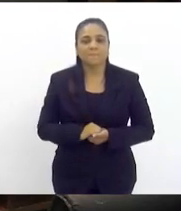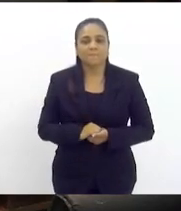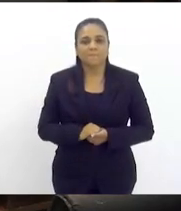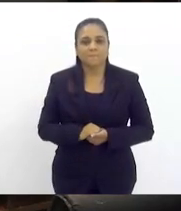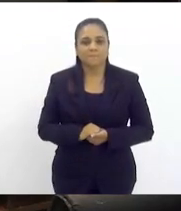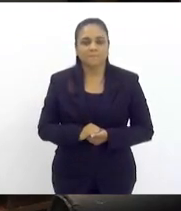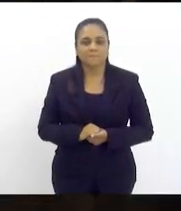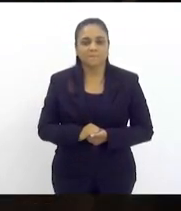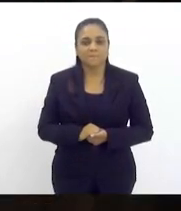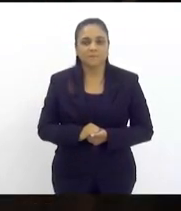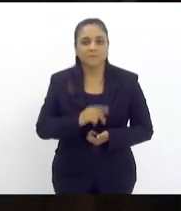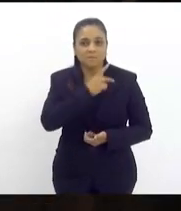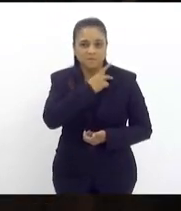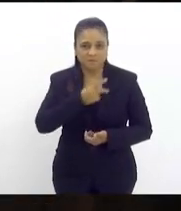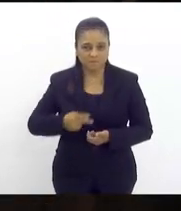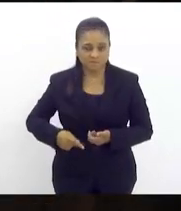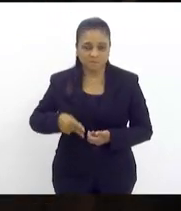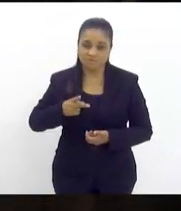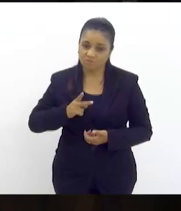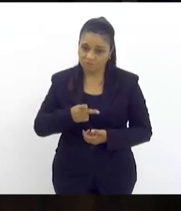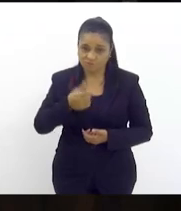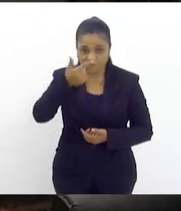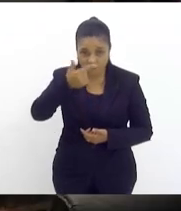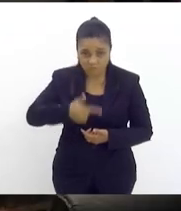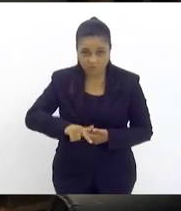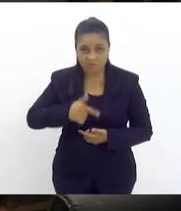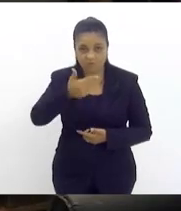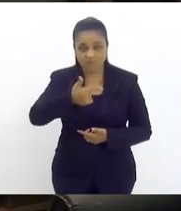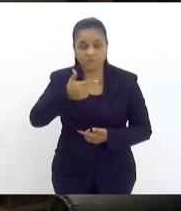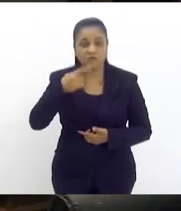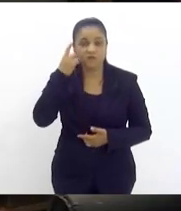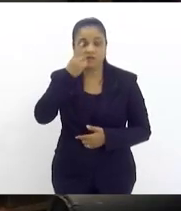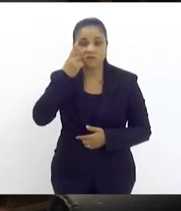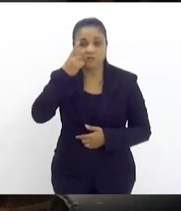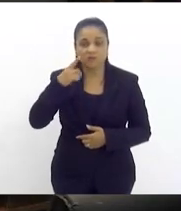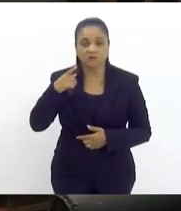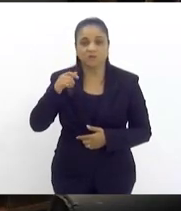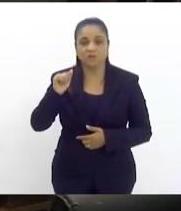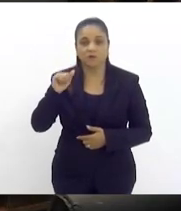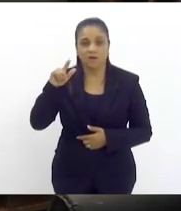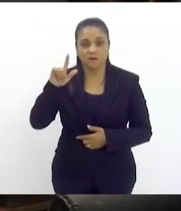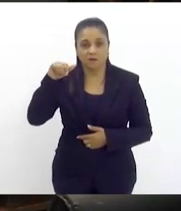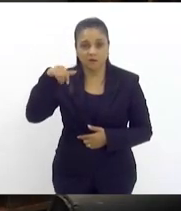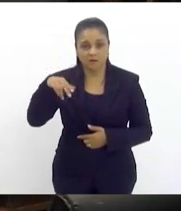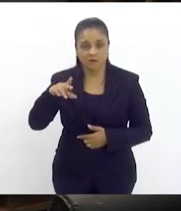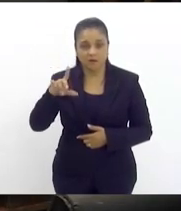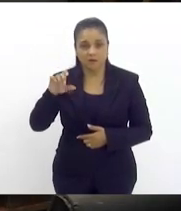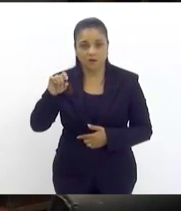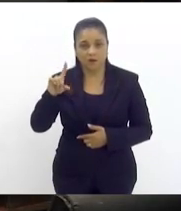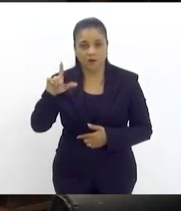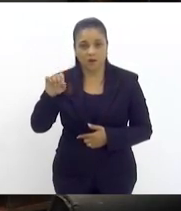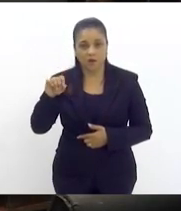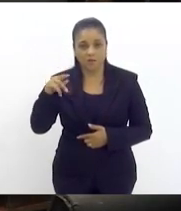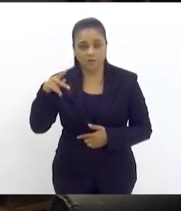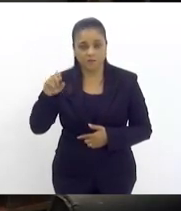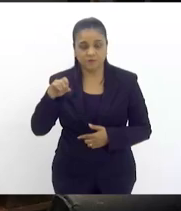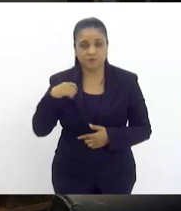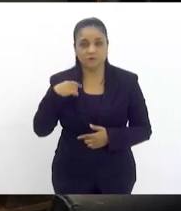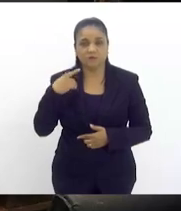A presidência irá proceder à segunda chamada. Deputado Alan Lopes. Deputado André